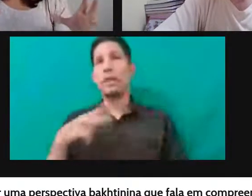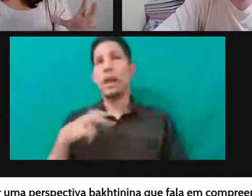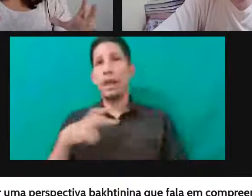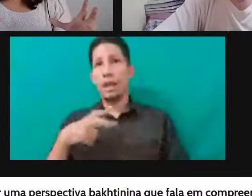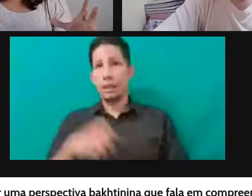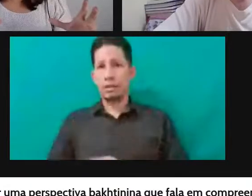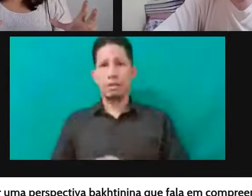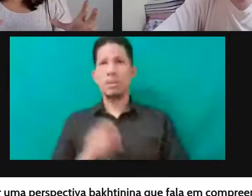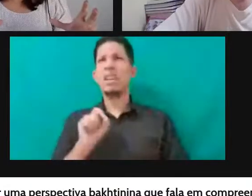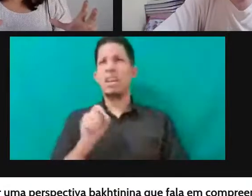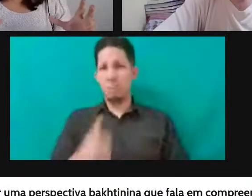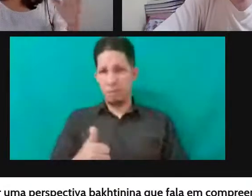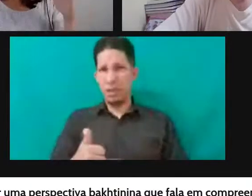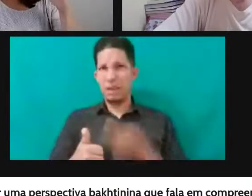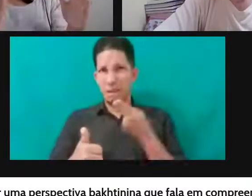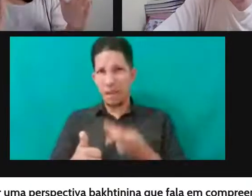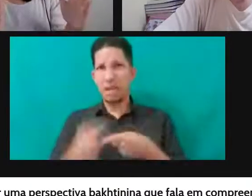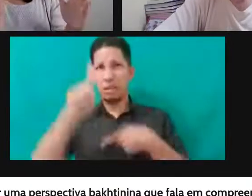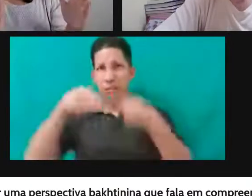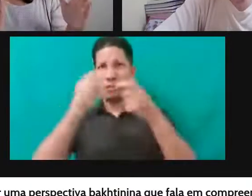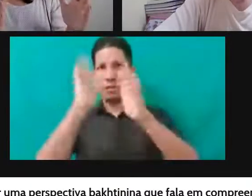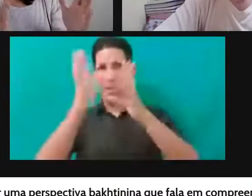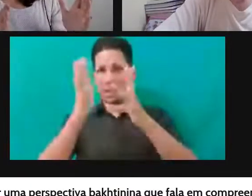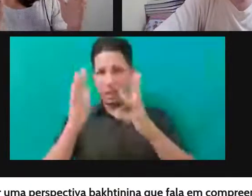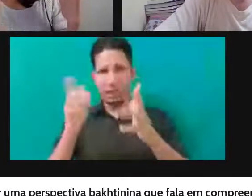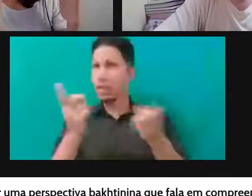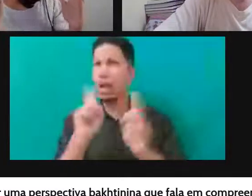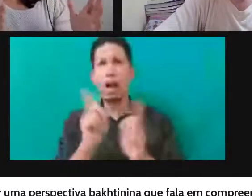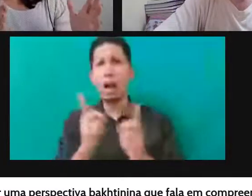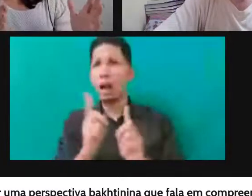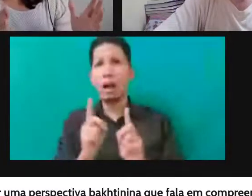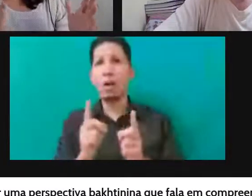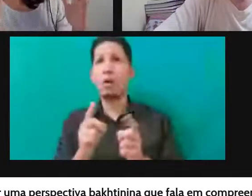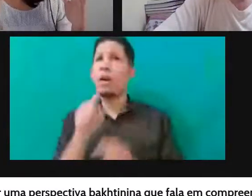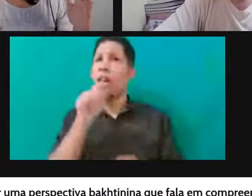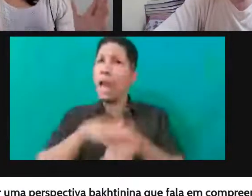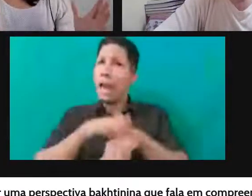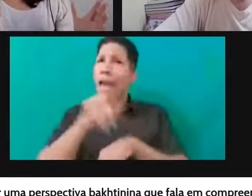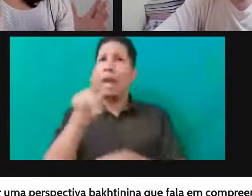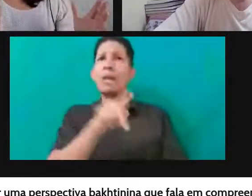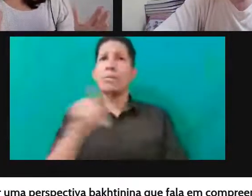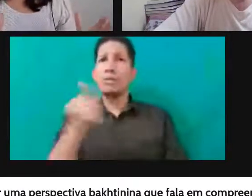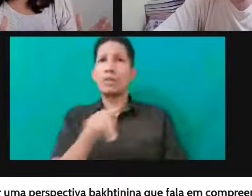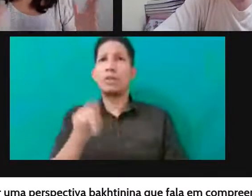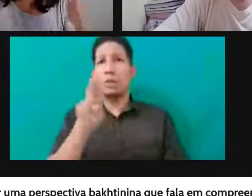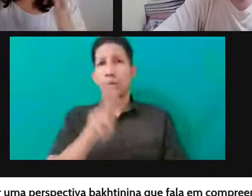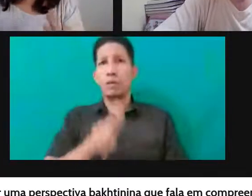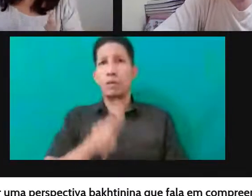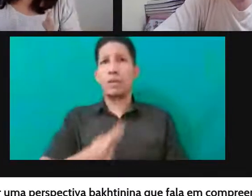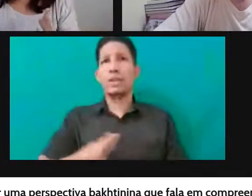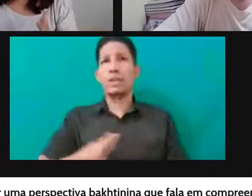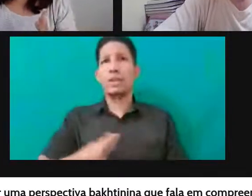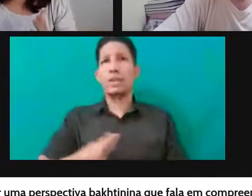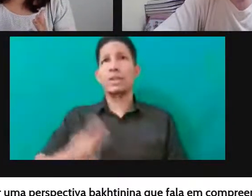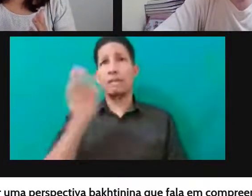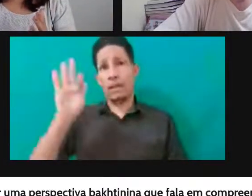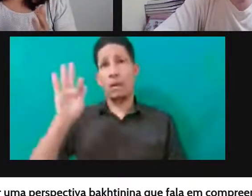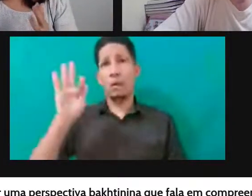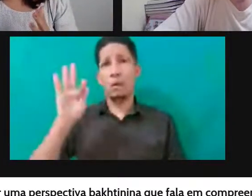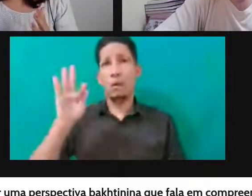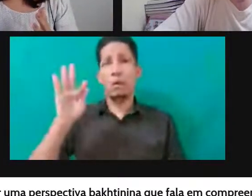está sendo traduzido? A fala dela como professora da Universidade Federal do Paraná, convidada para o curso